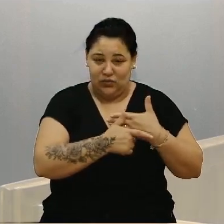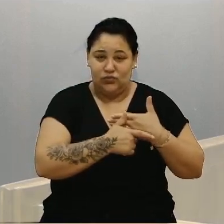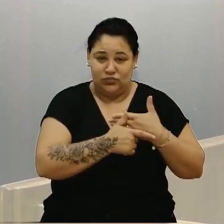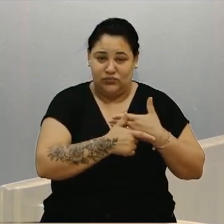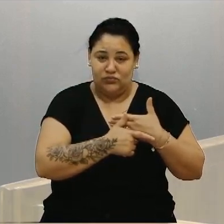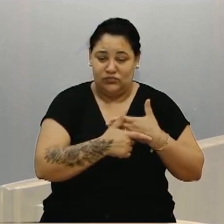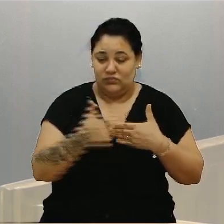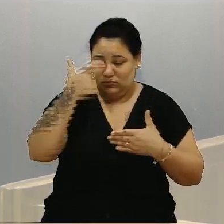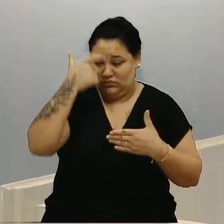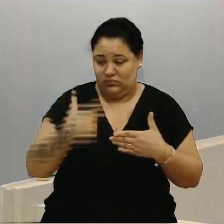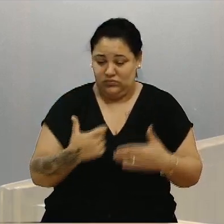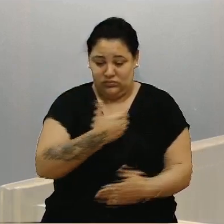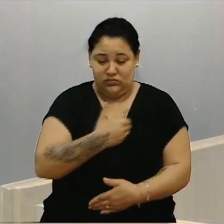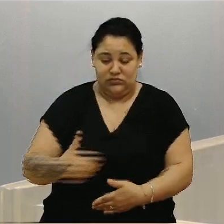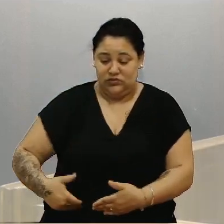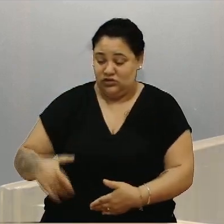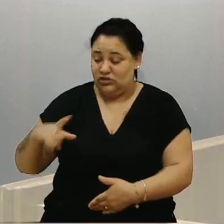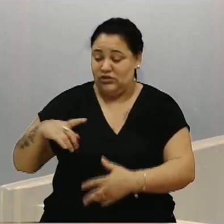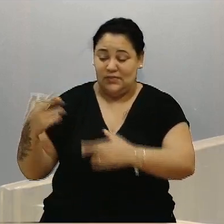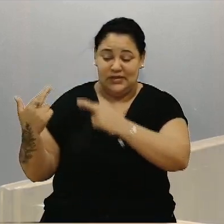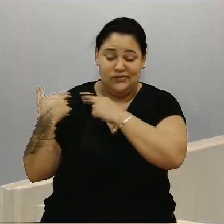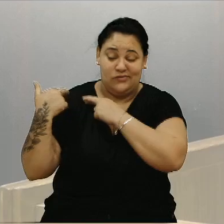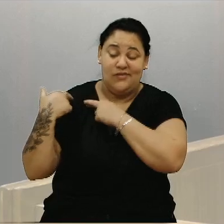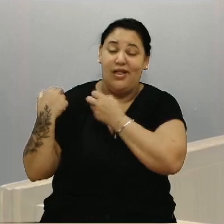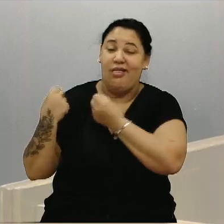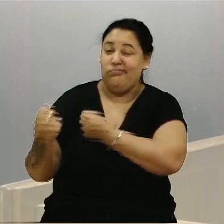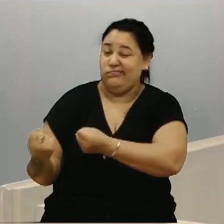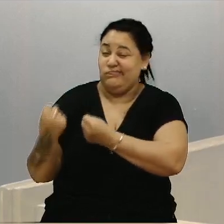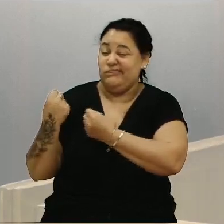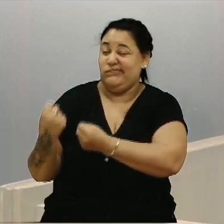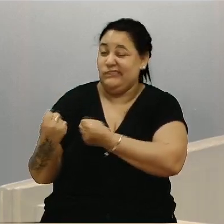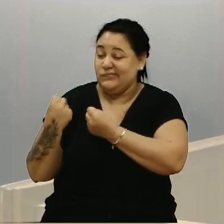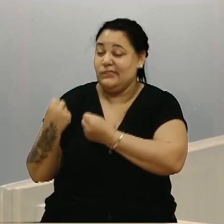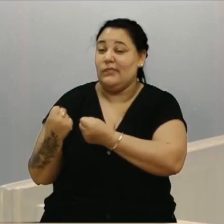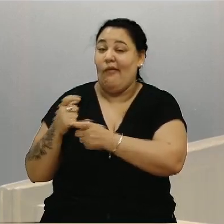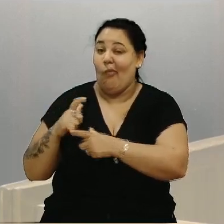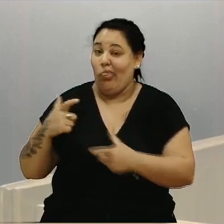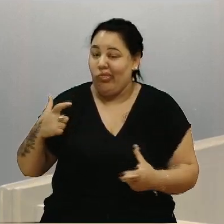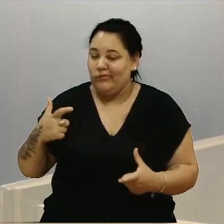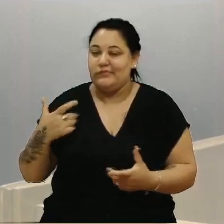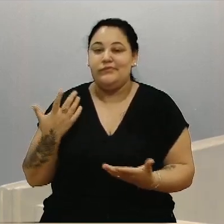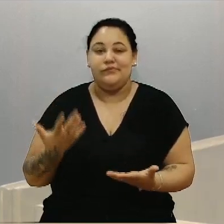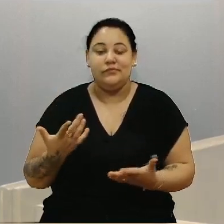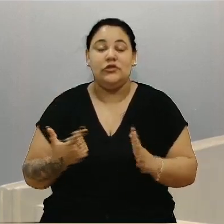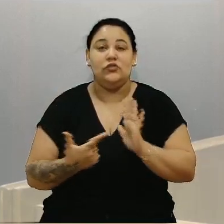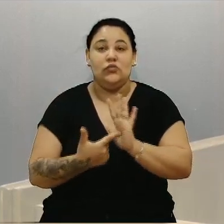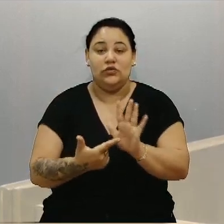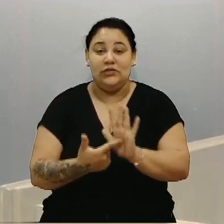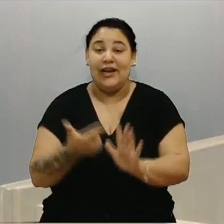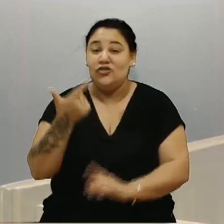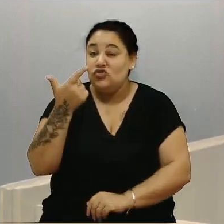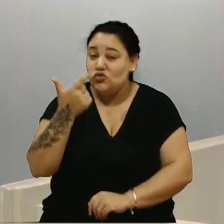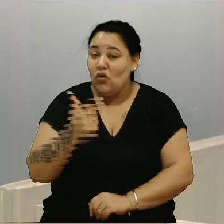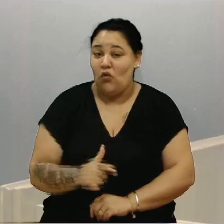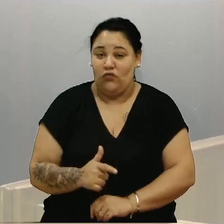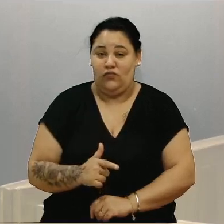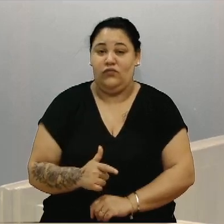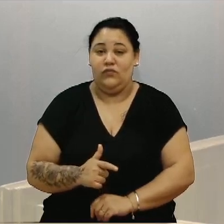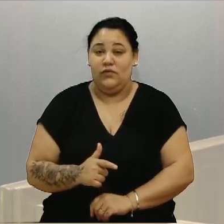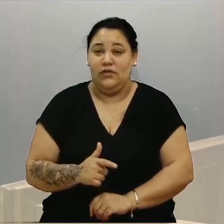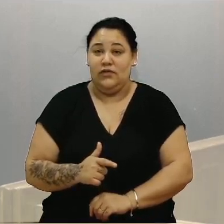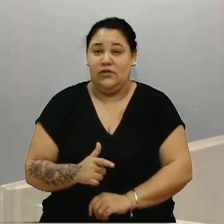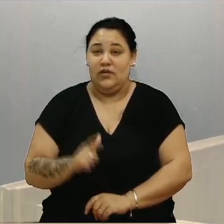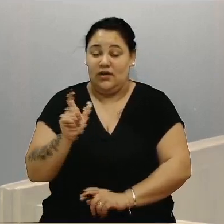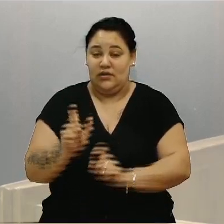tem uma responsabilidade gigantesca de trazer de novo para as pessoas